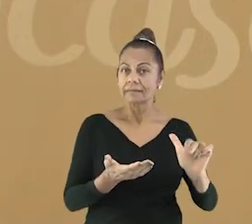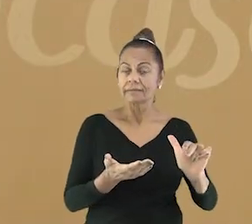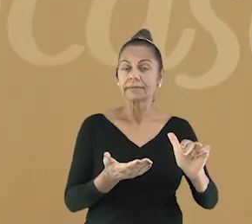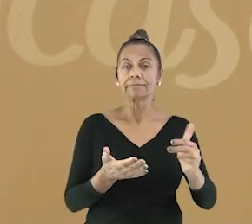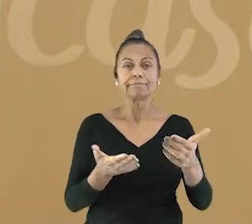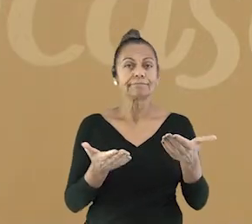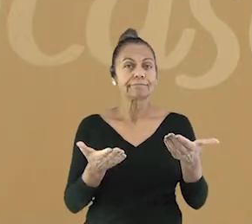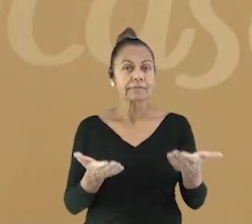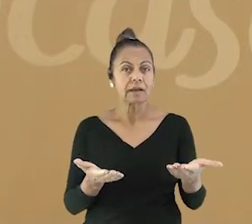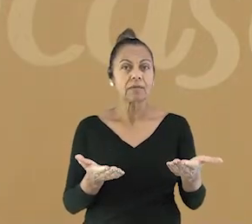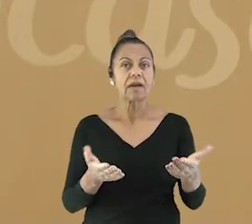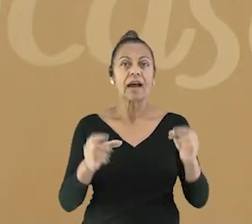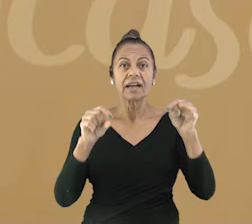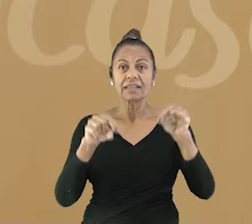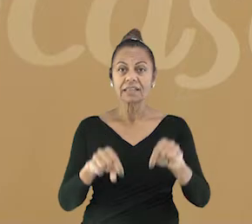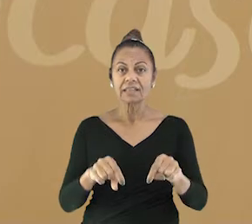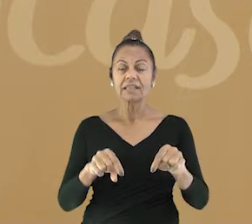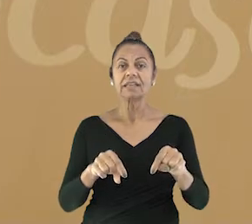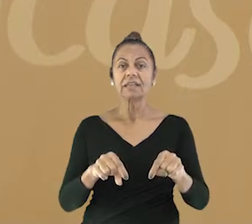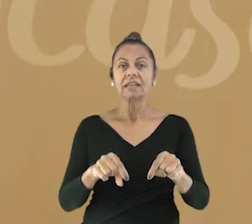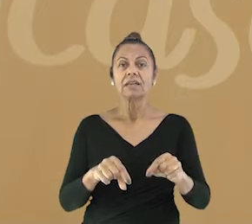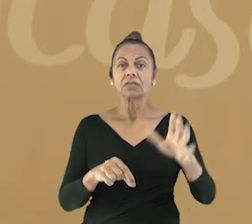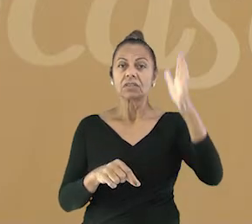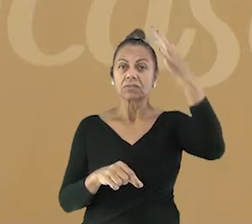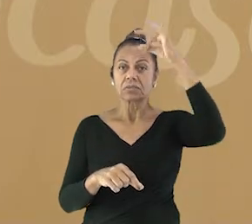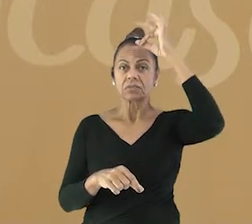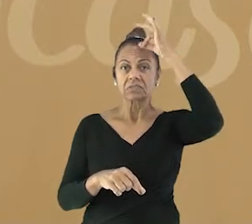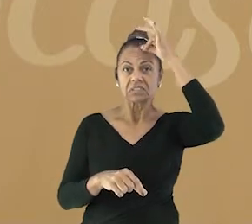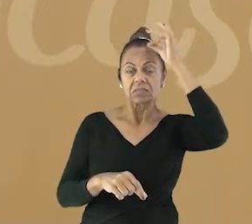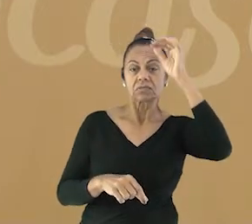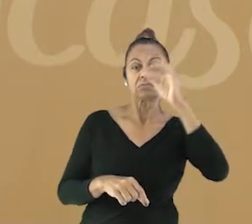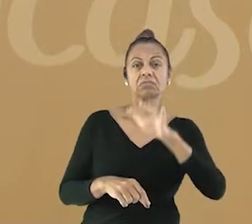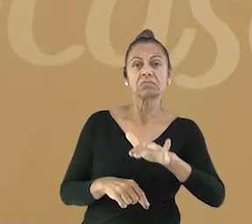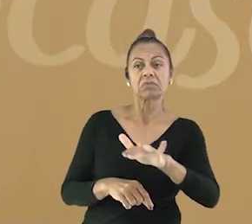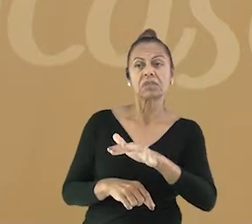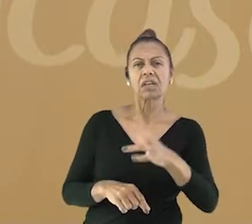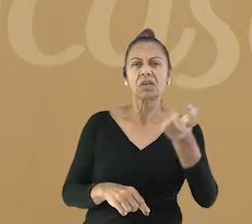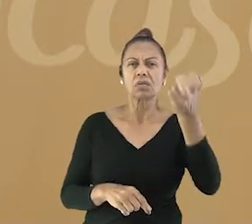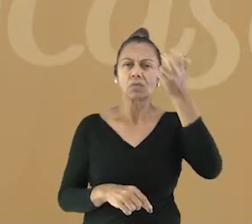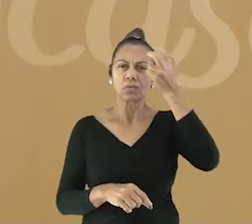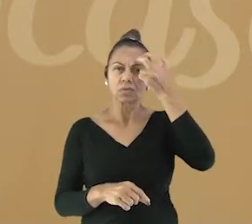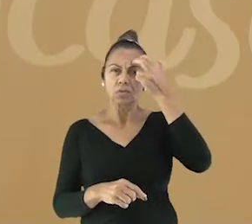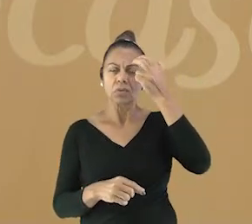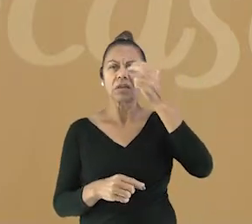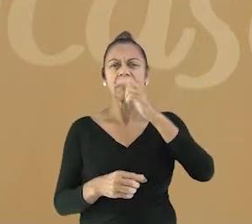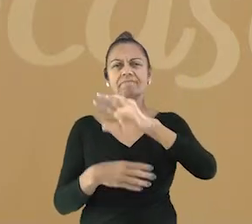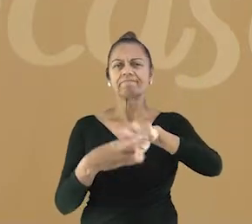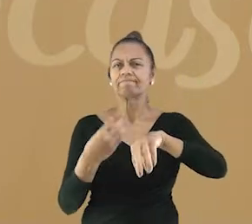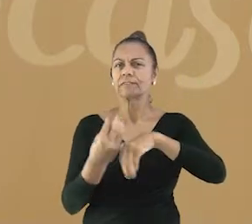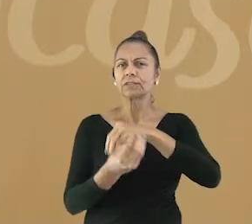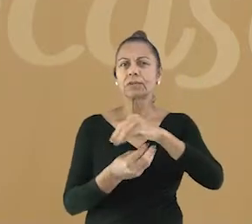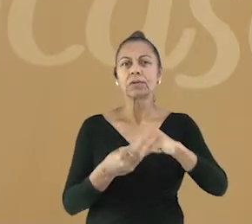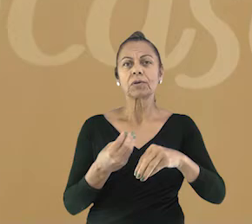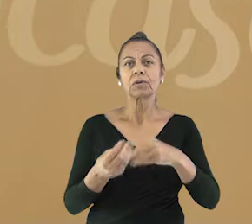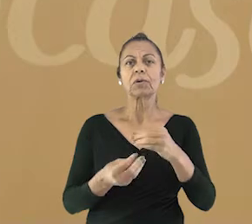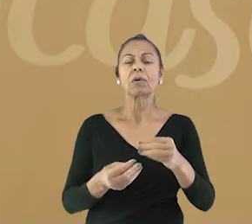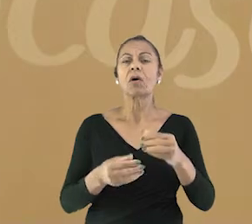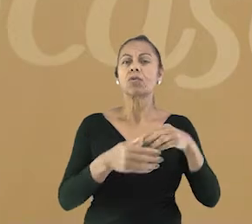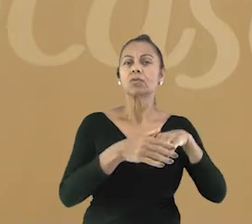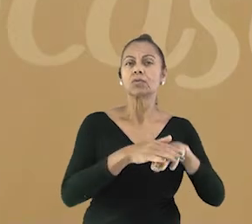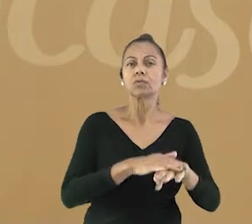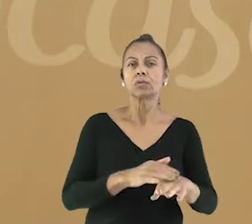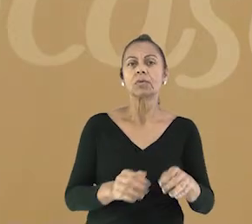e vieram viver aqui, neste estado, o Espírito Santo tem uma cultura diversa, que se misturou com as